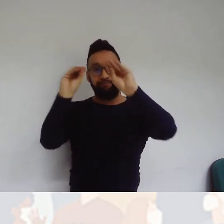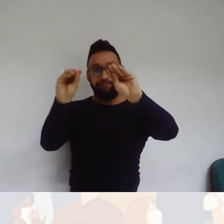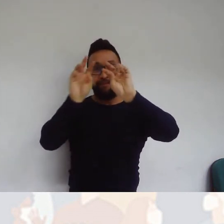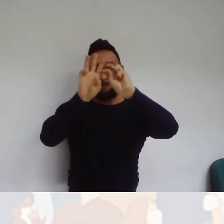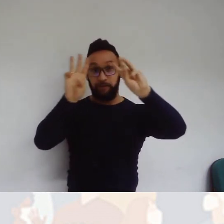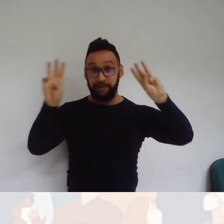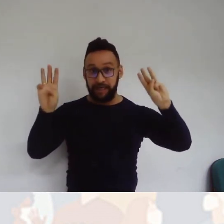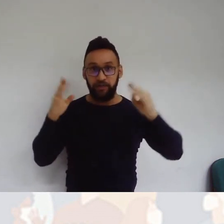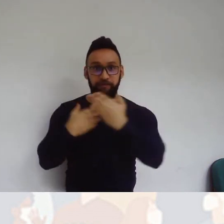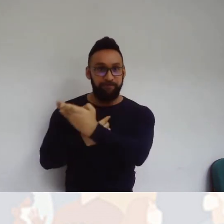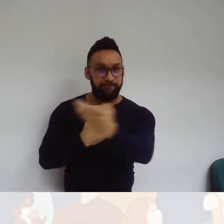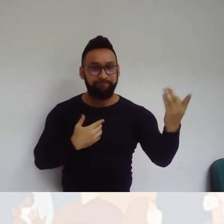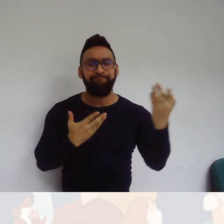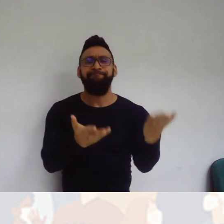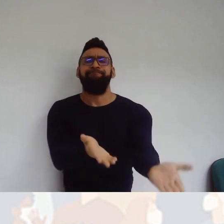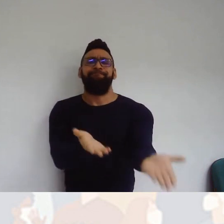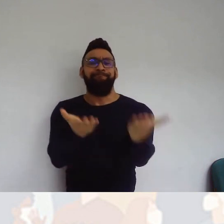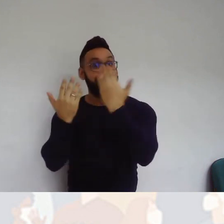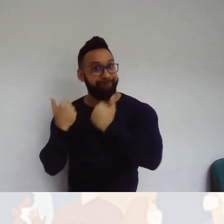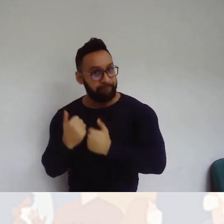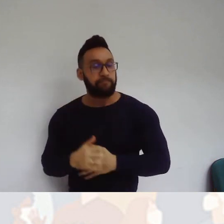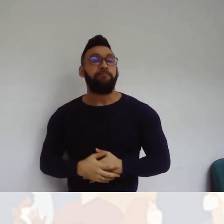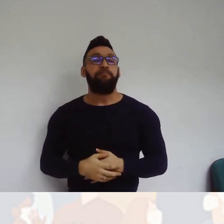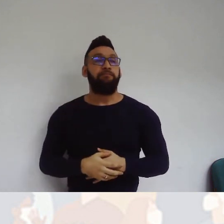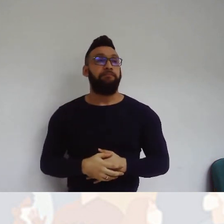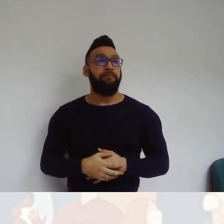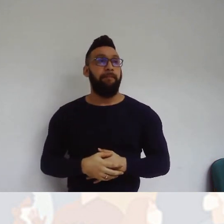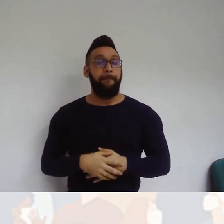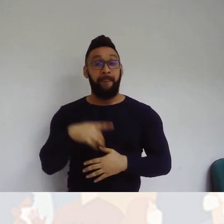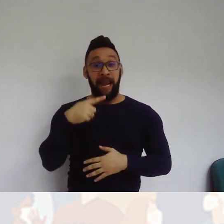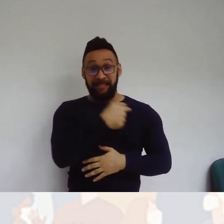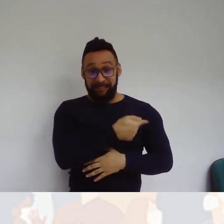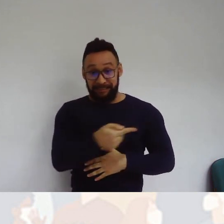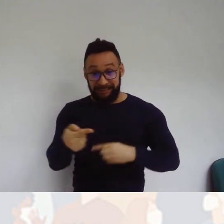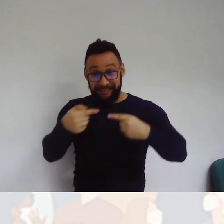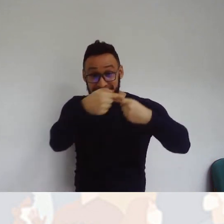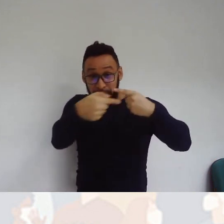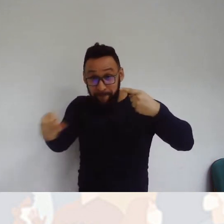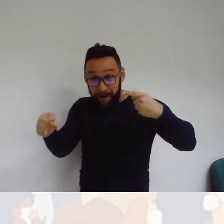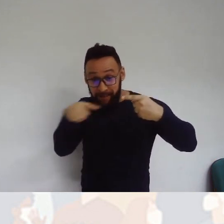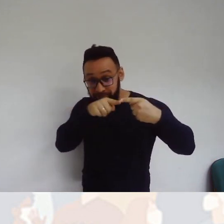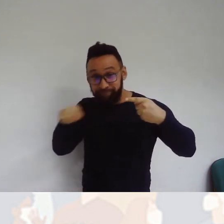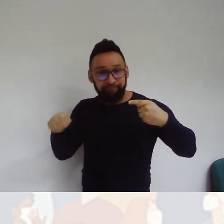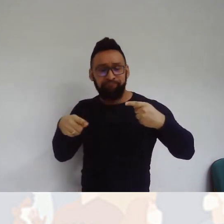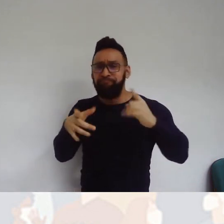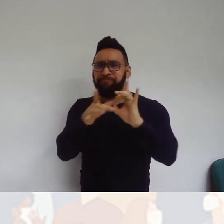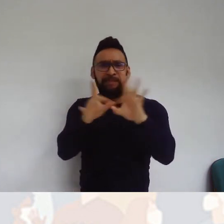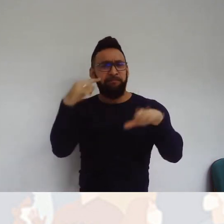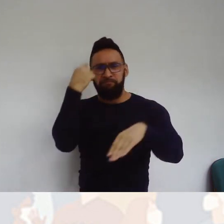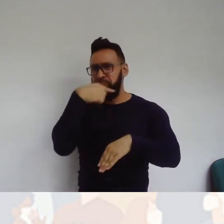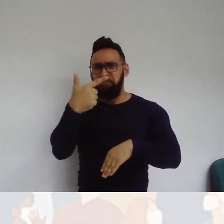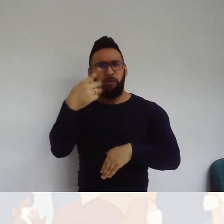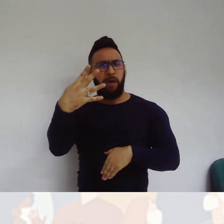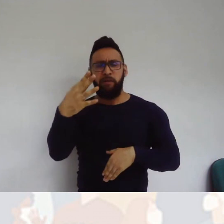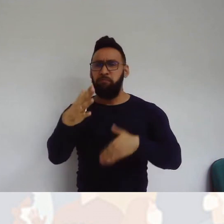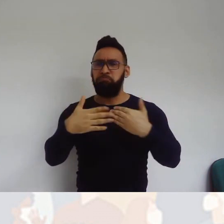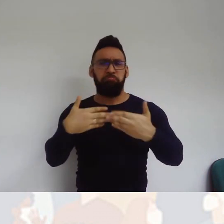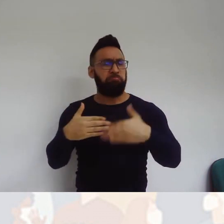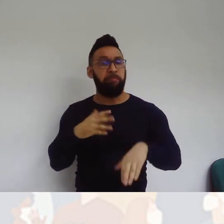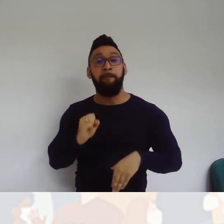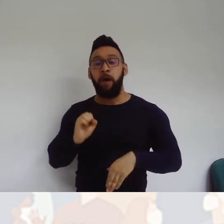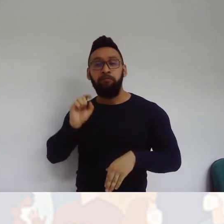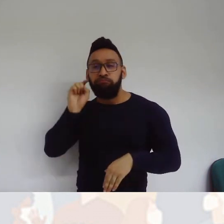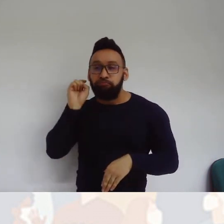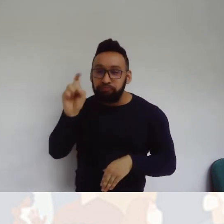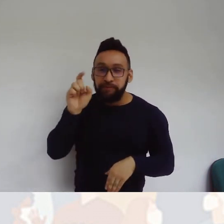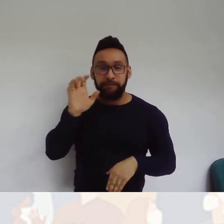gente convida todos vocês, durante essa semana, em qualquer hora que vocês tiverem um tempinho livre, ir lá ver